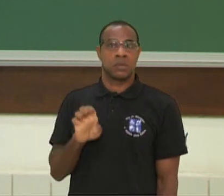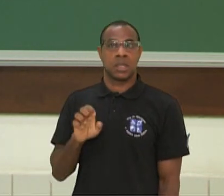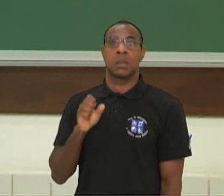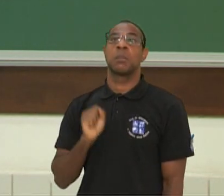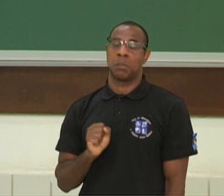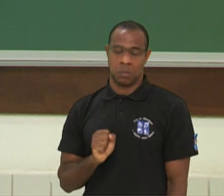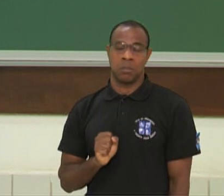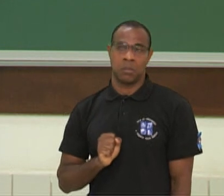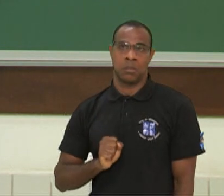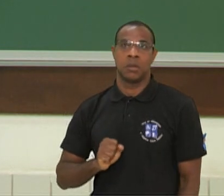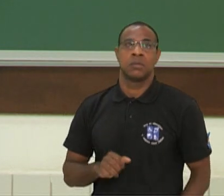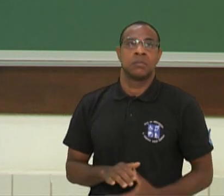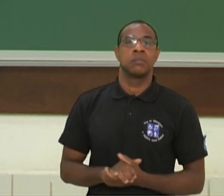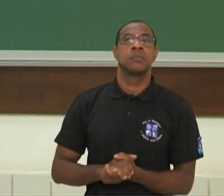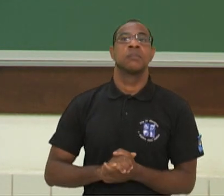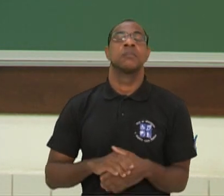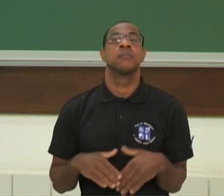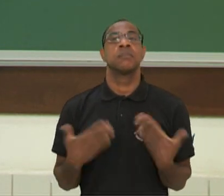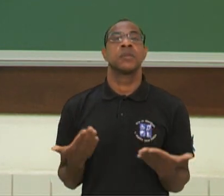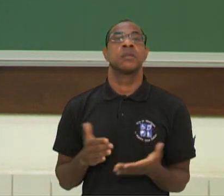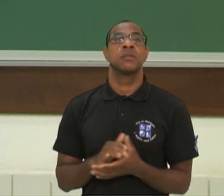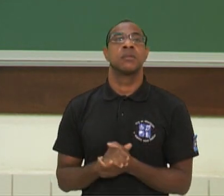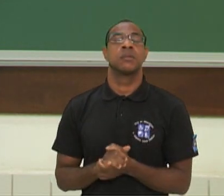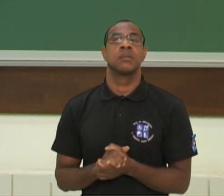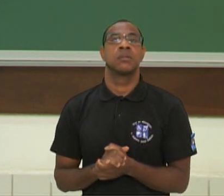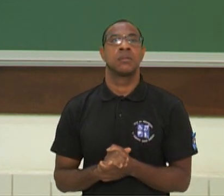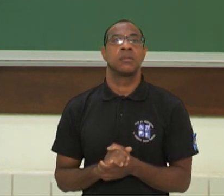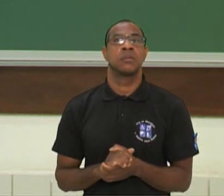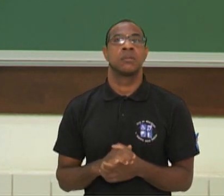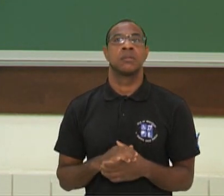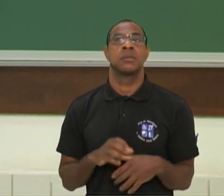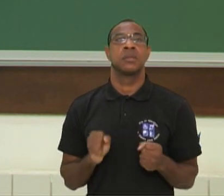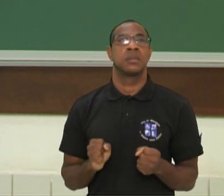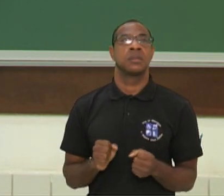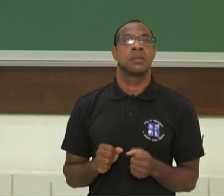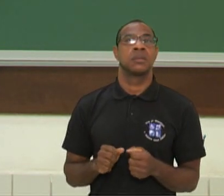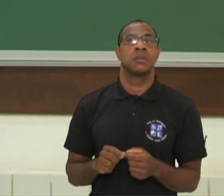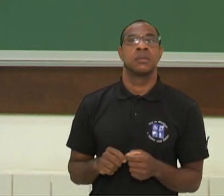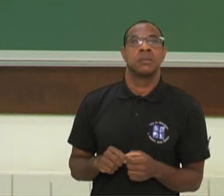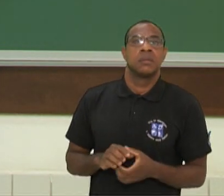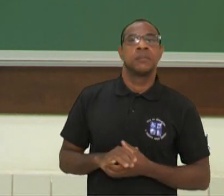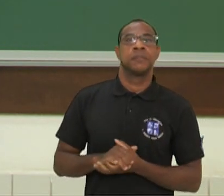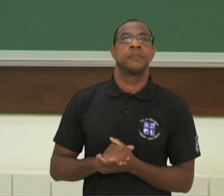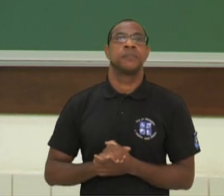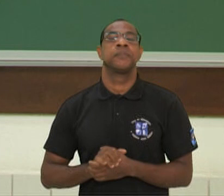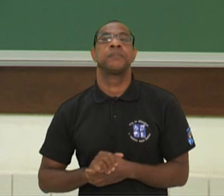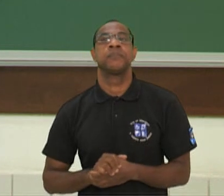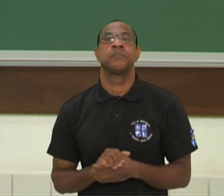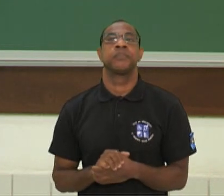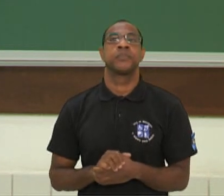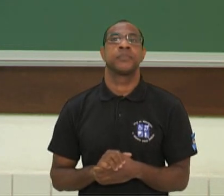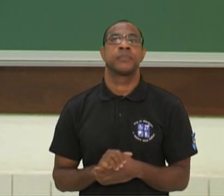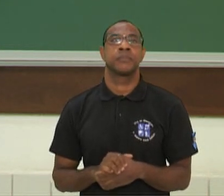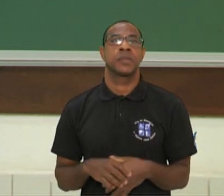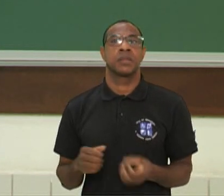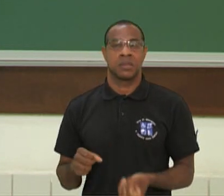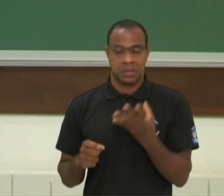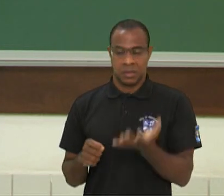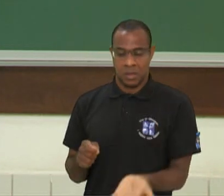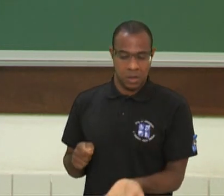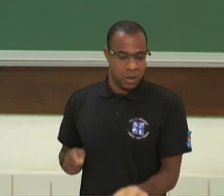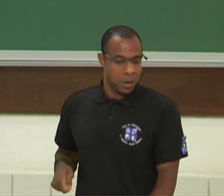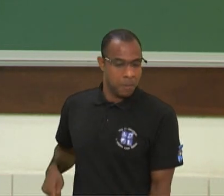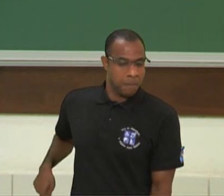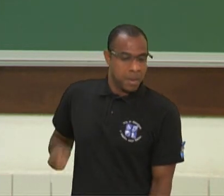quando volta o saque para a dupla que iniciou sacando, não pode ser o mesmo jogador, tem que ser o jogador ali, o